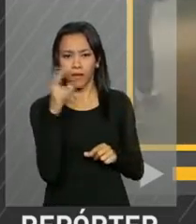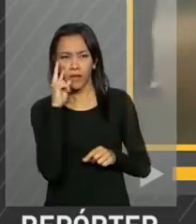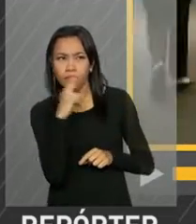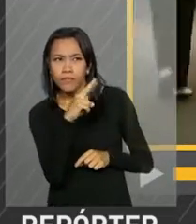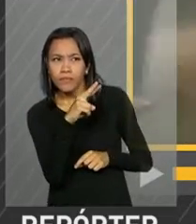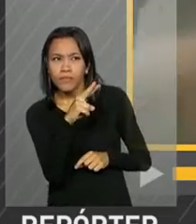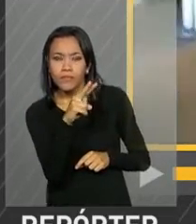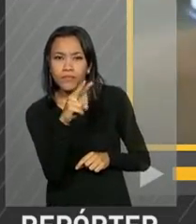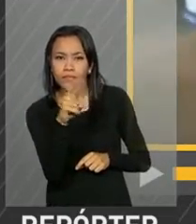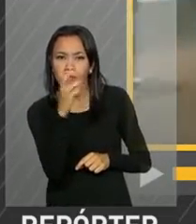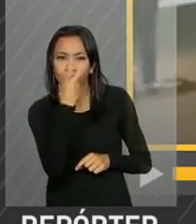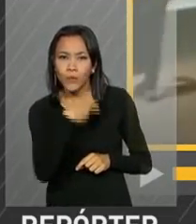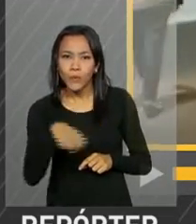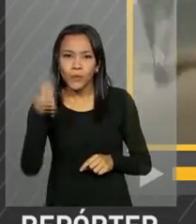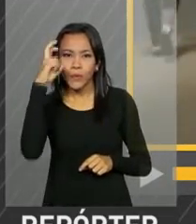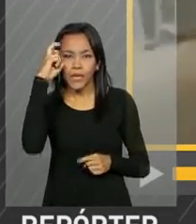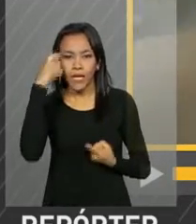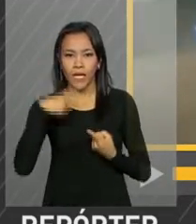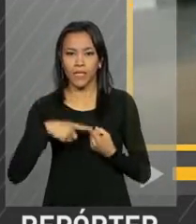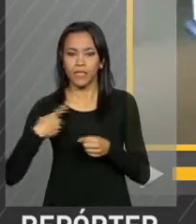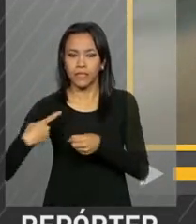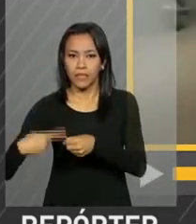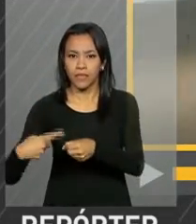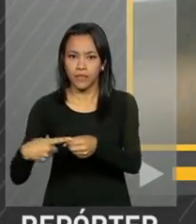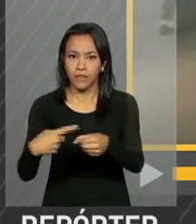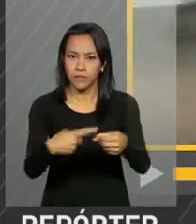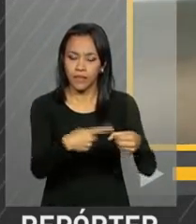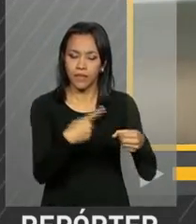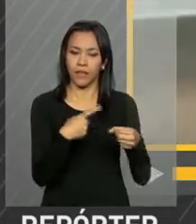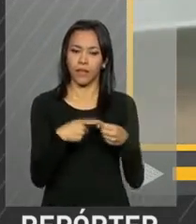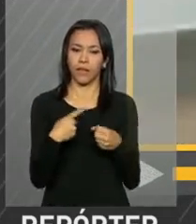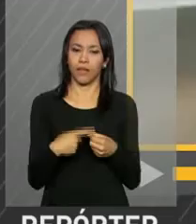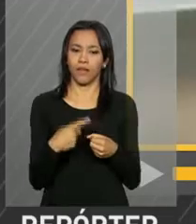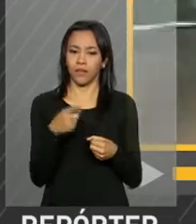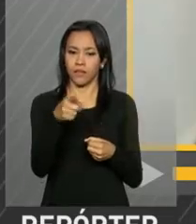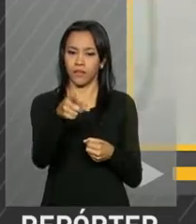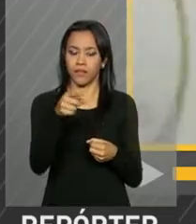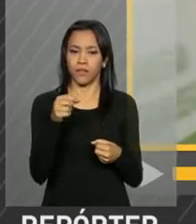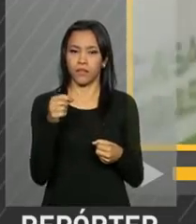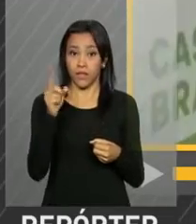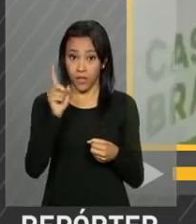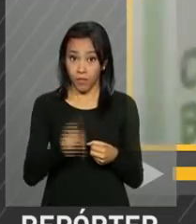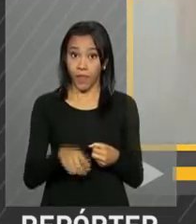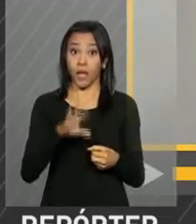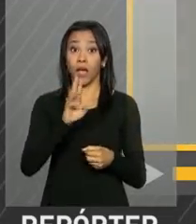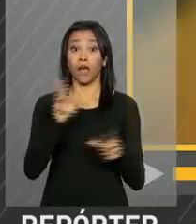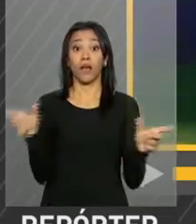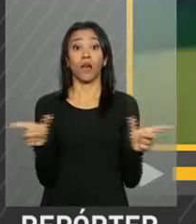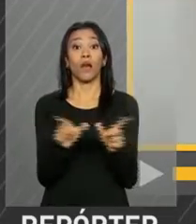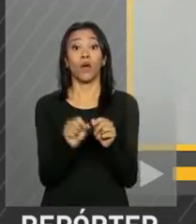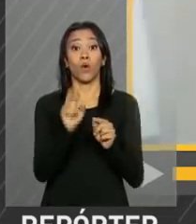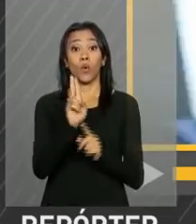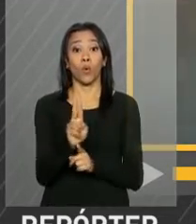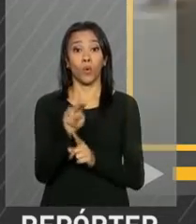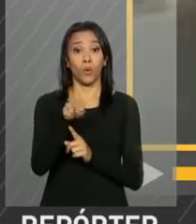sítios culturais, cidades, espaços reconhecidos pela Unesco como